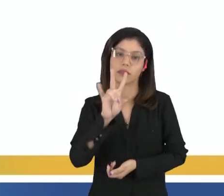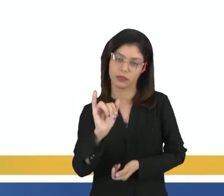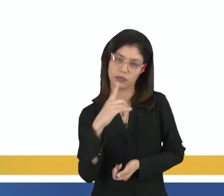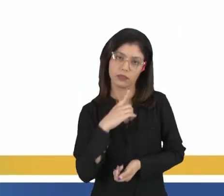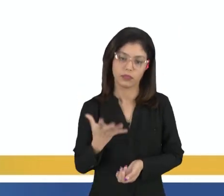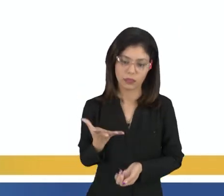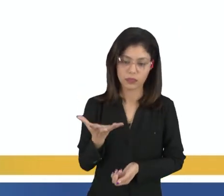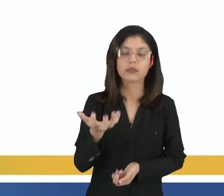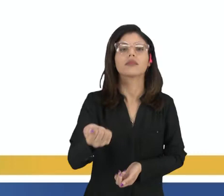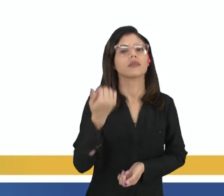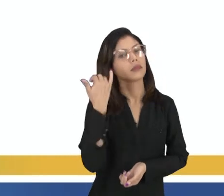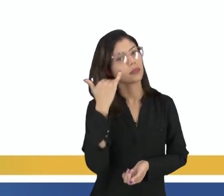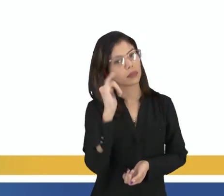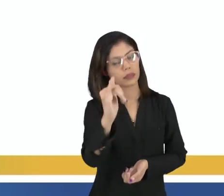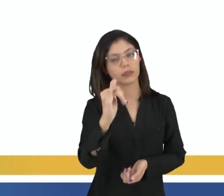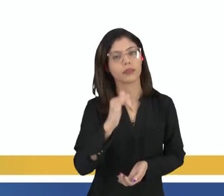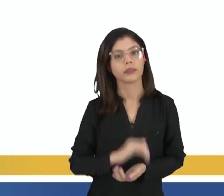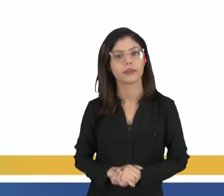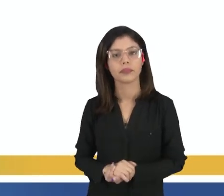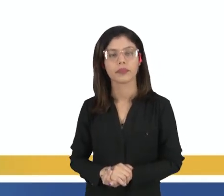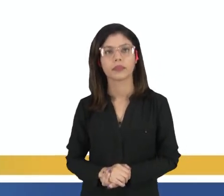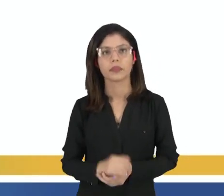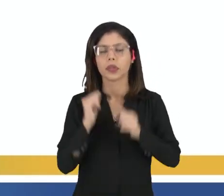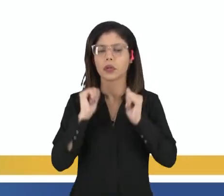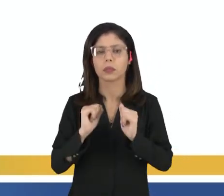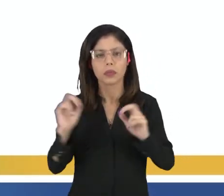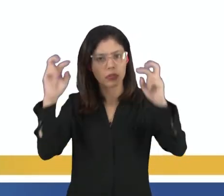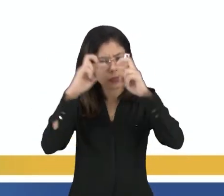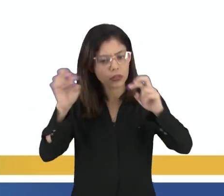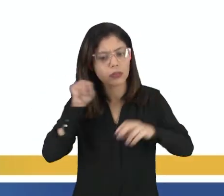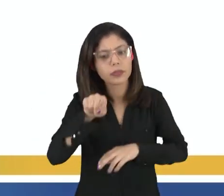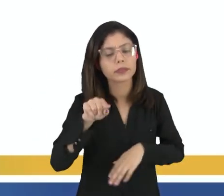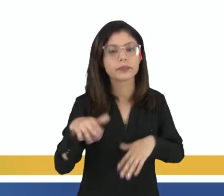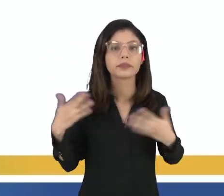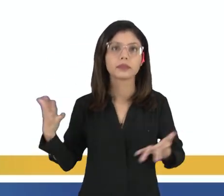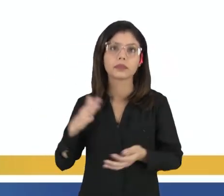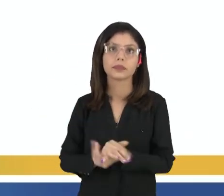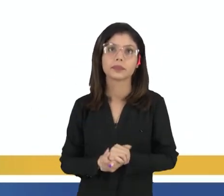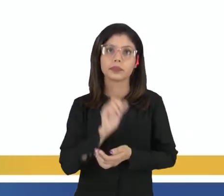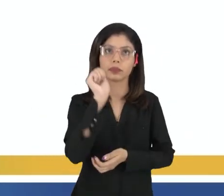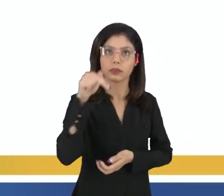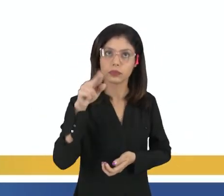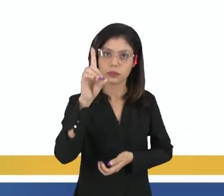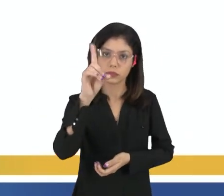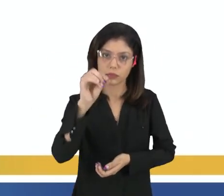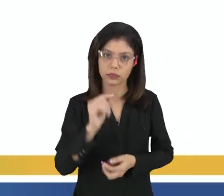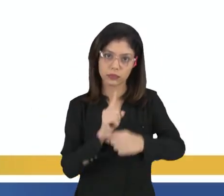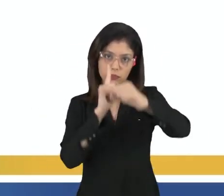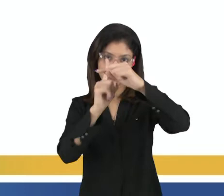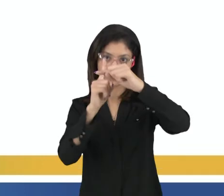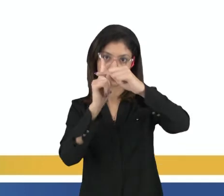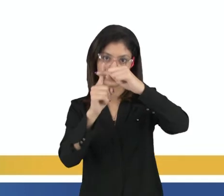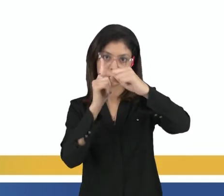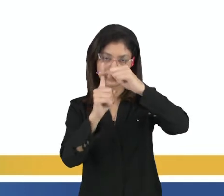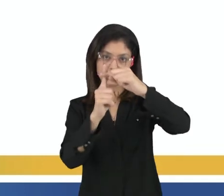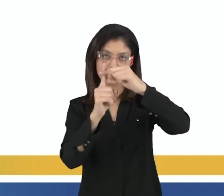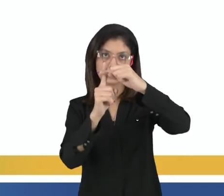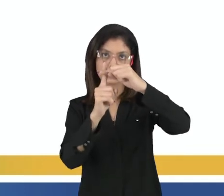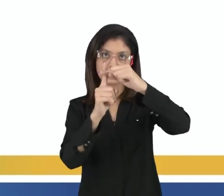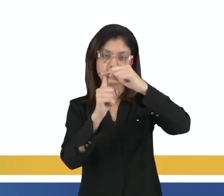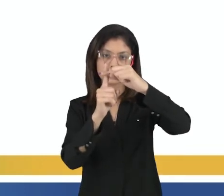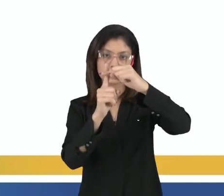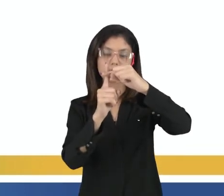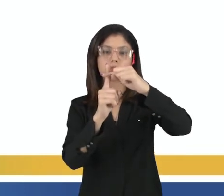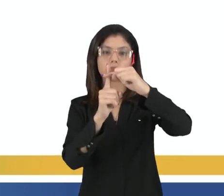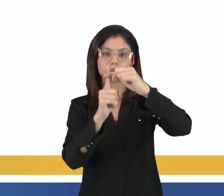tendência em receber elétrons. Então, o que a gente pode observar aqui, ó? O anodo, que é o eletrodo,